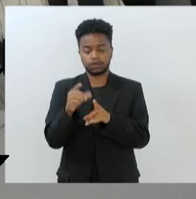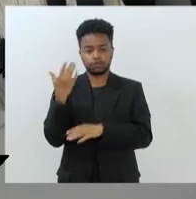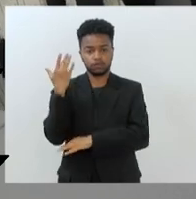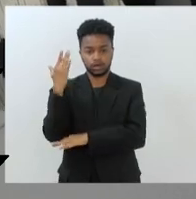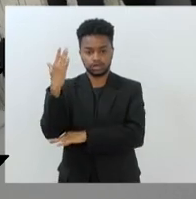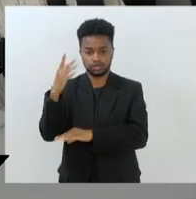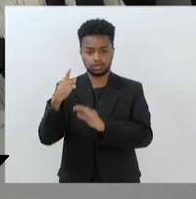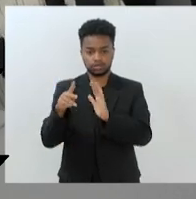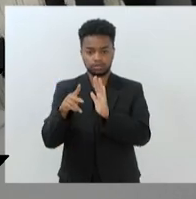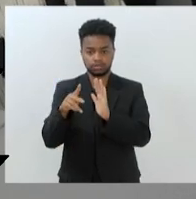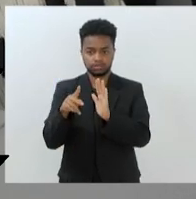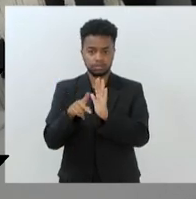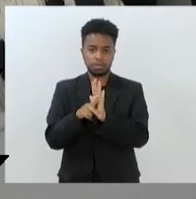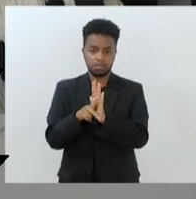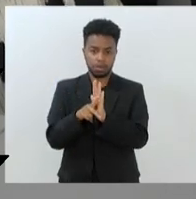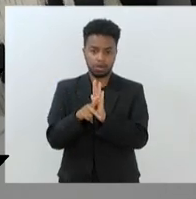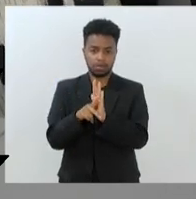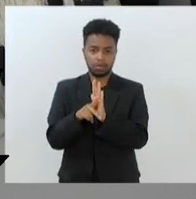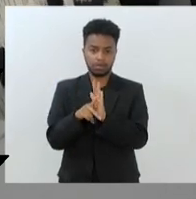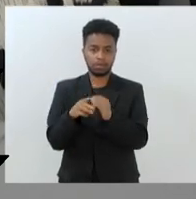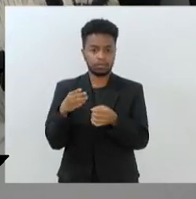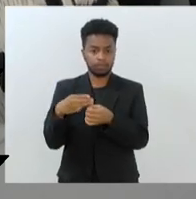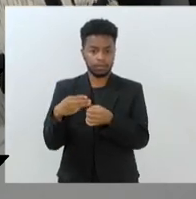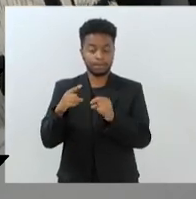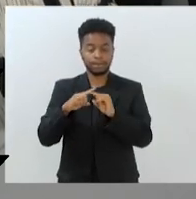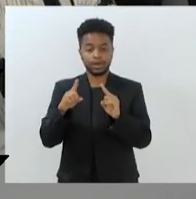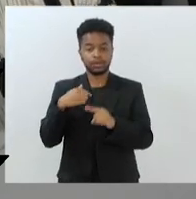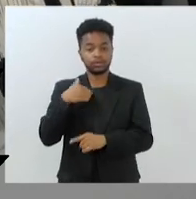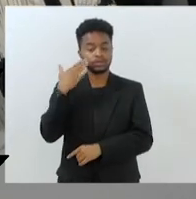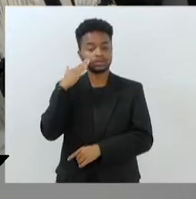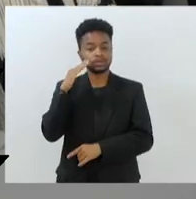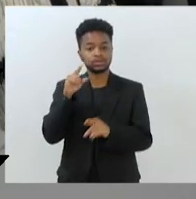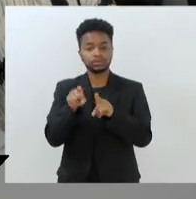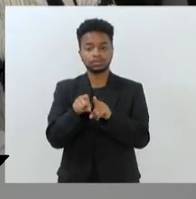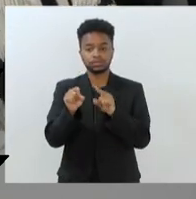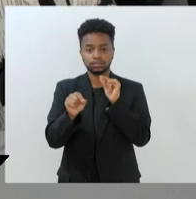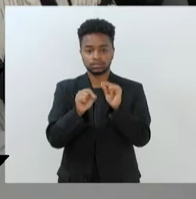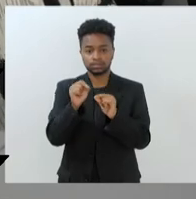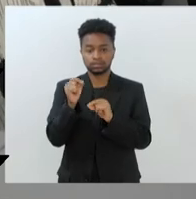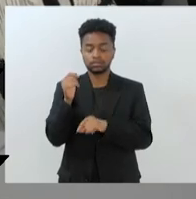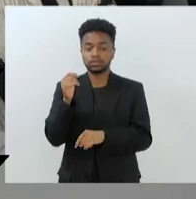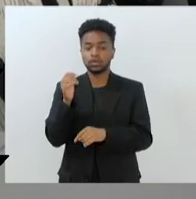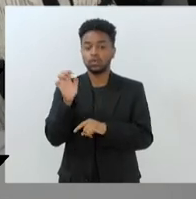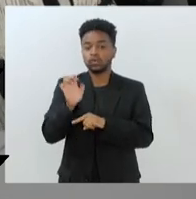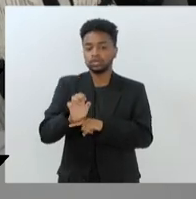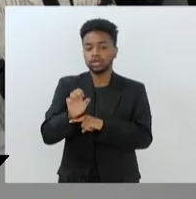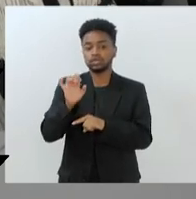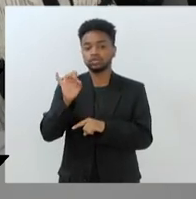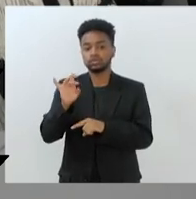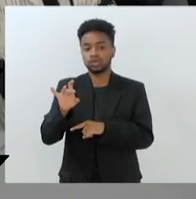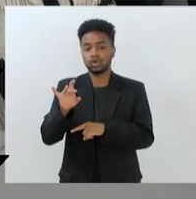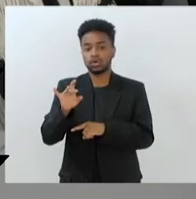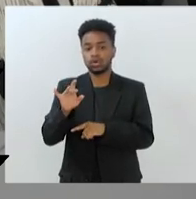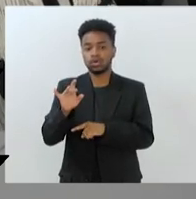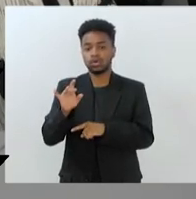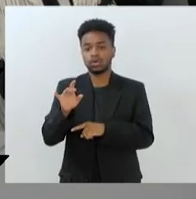municipais. Mas eu também entendo que o Estado só pode fazer as concessões das florestas